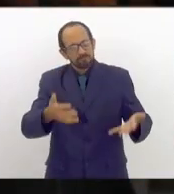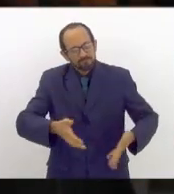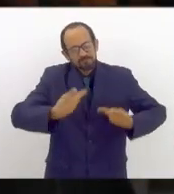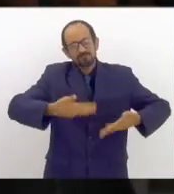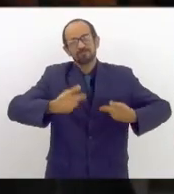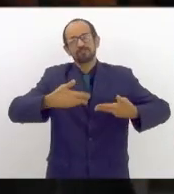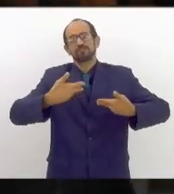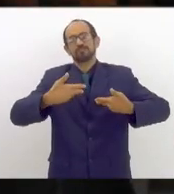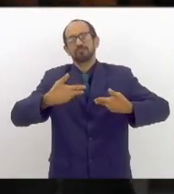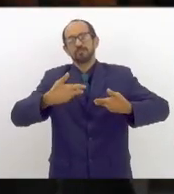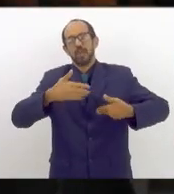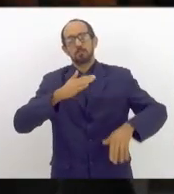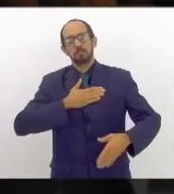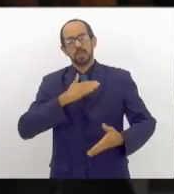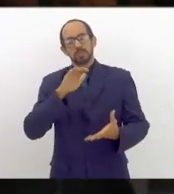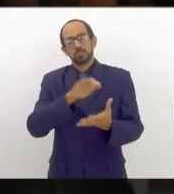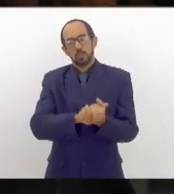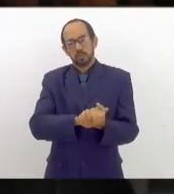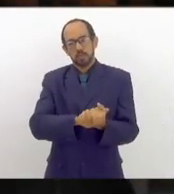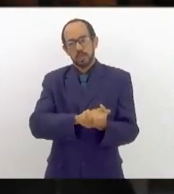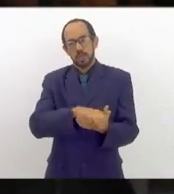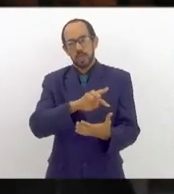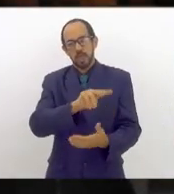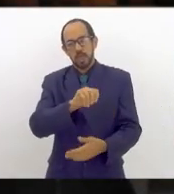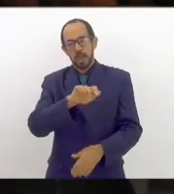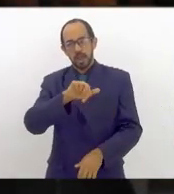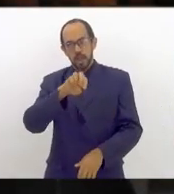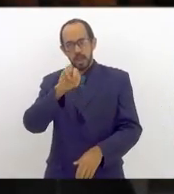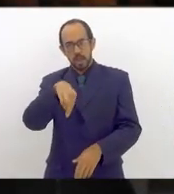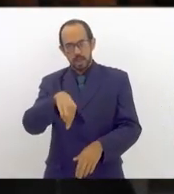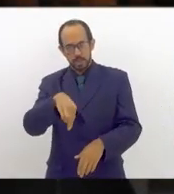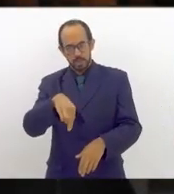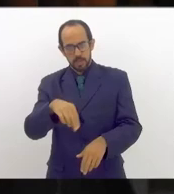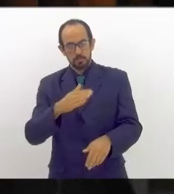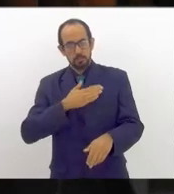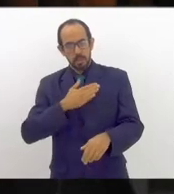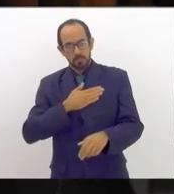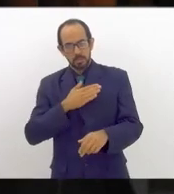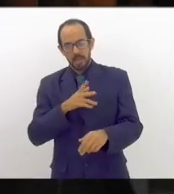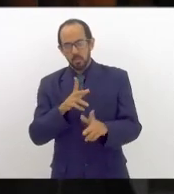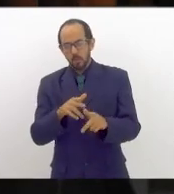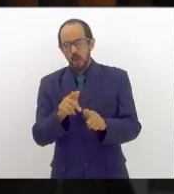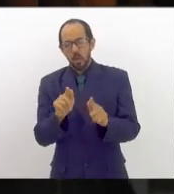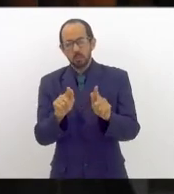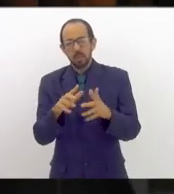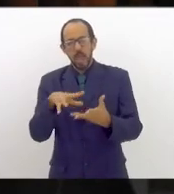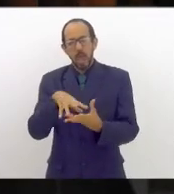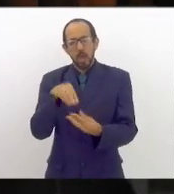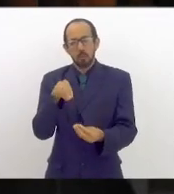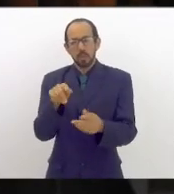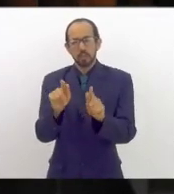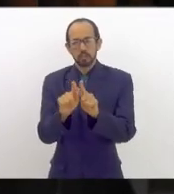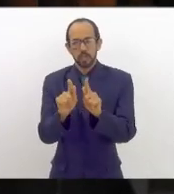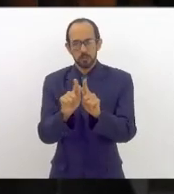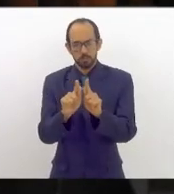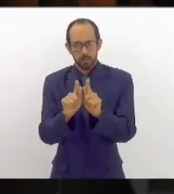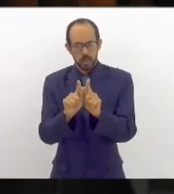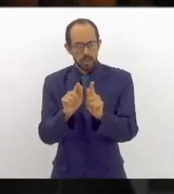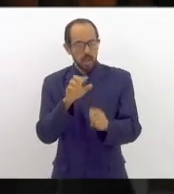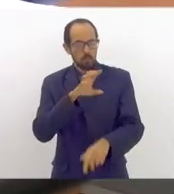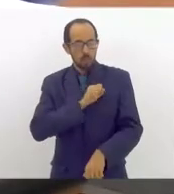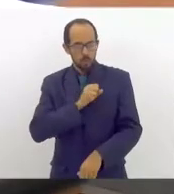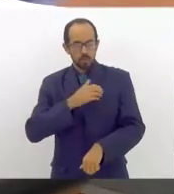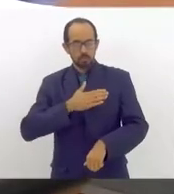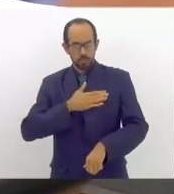a minha esposa Ellen minha alma gêmea meu Esteio o grande amor da minha